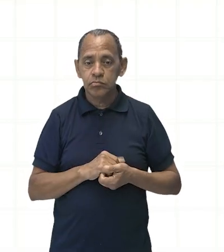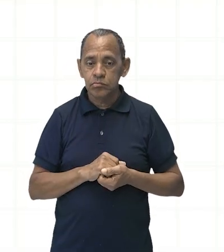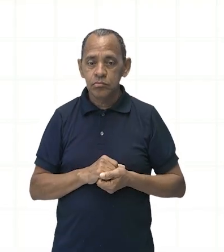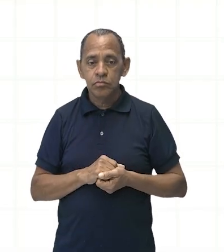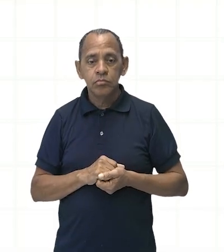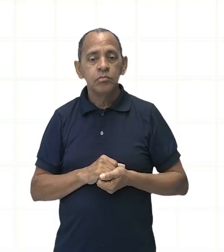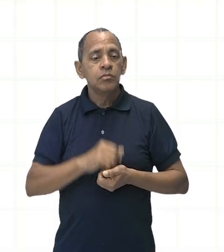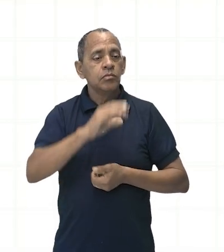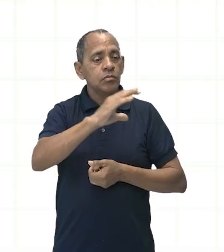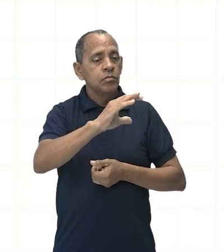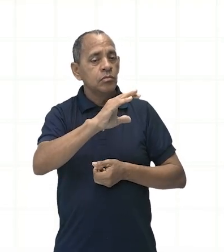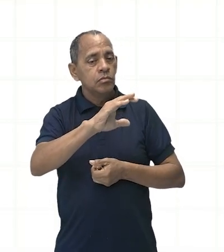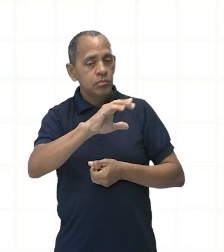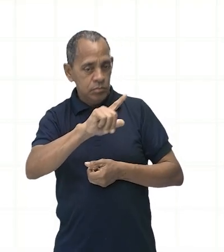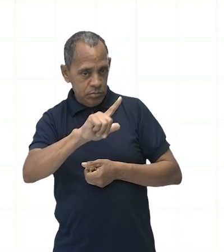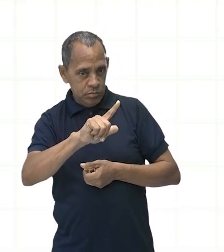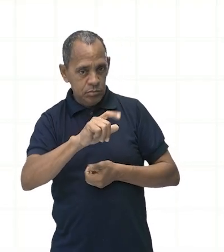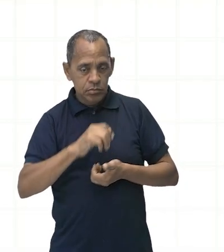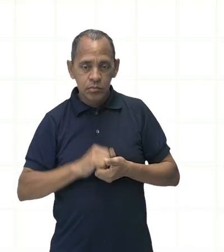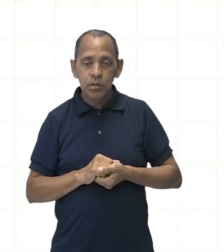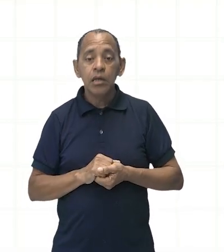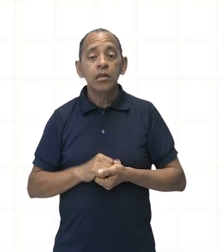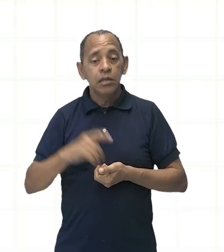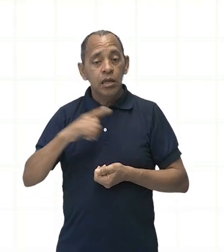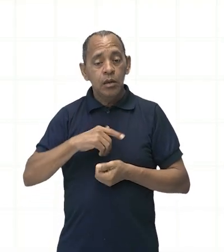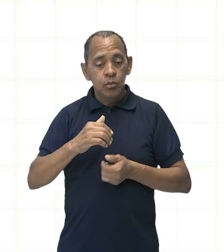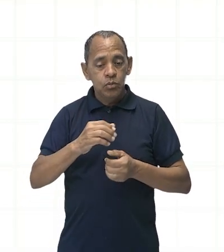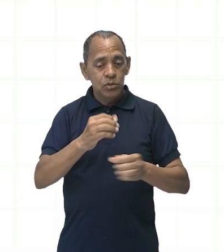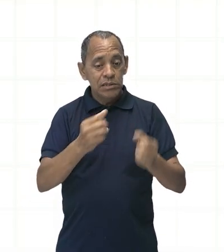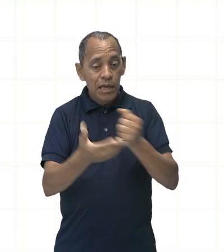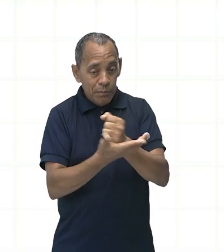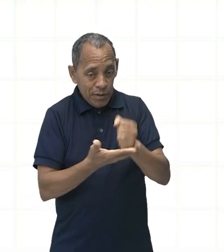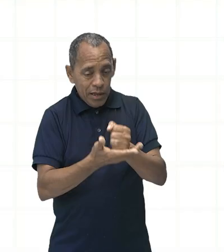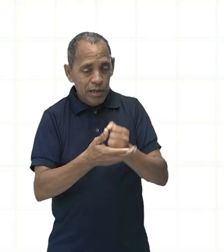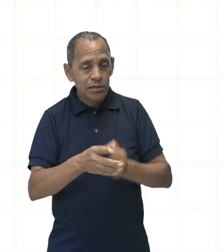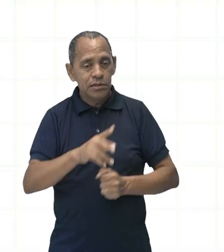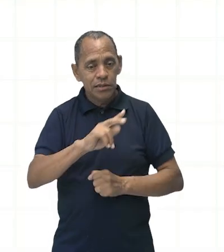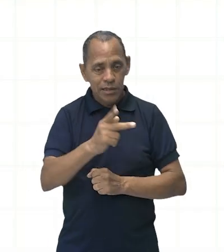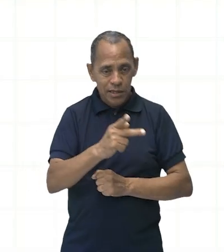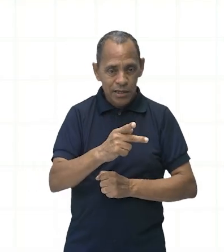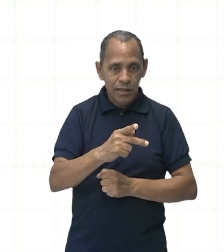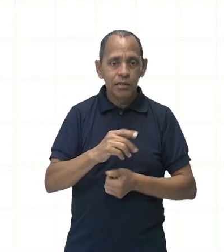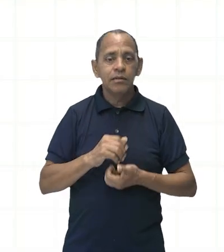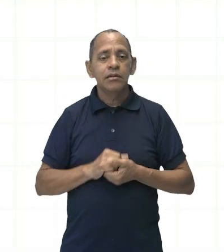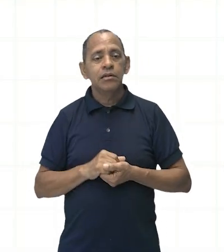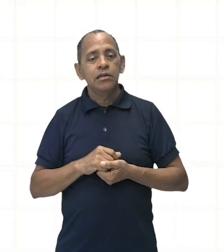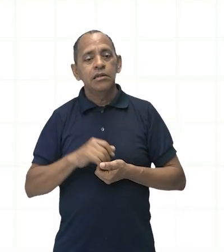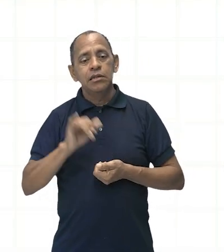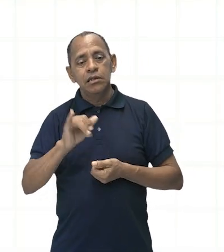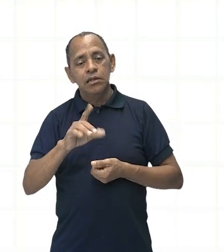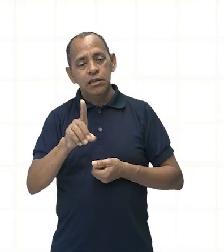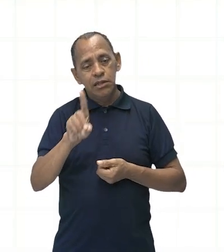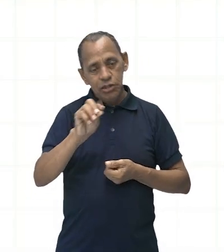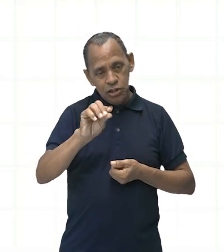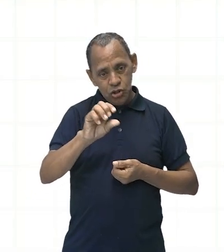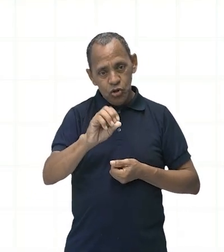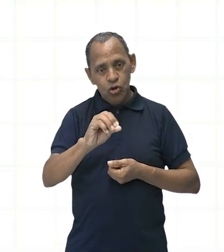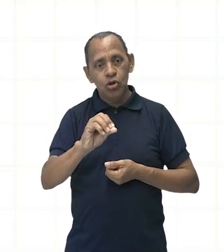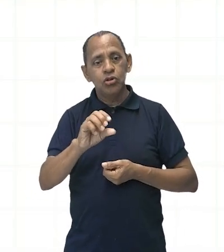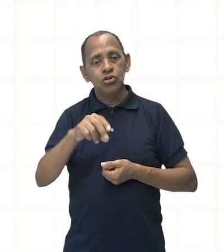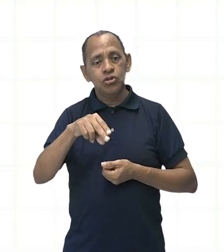ácido clorídrico, temos a base, o hidróxido de sódio, bem como as suas fórmulas representadas